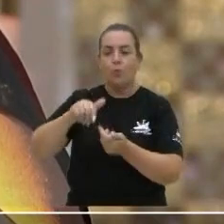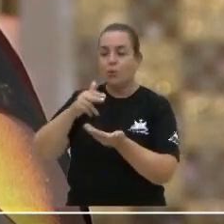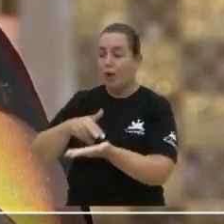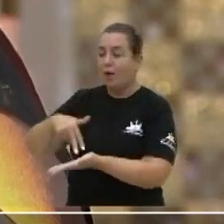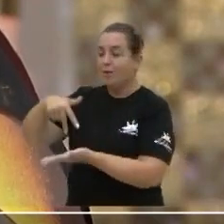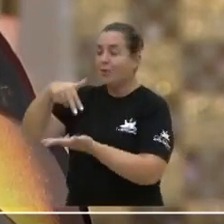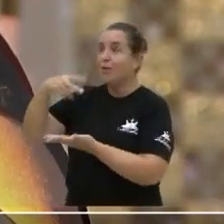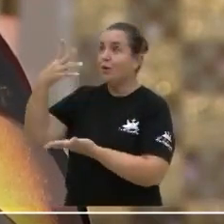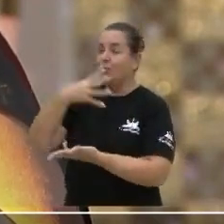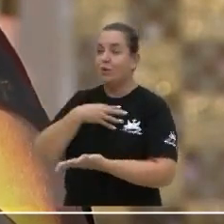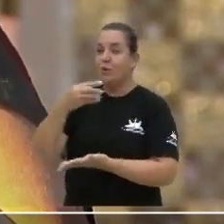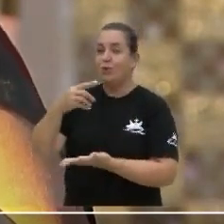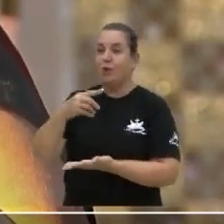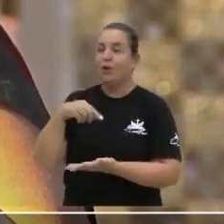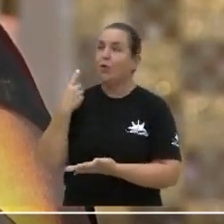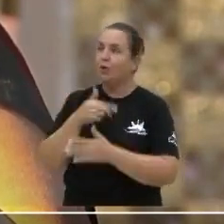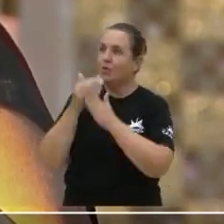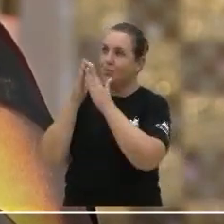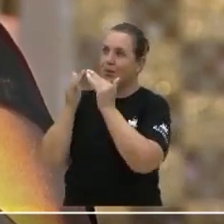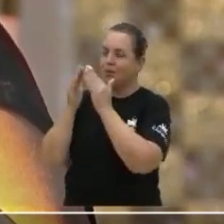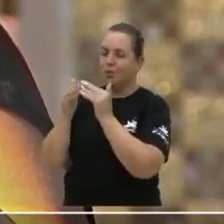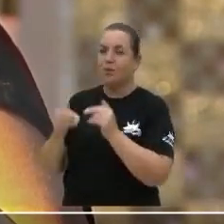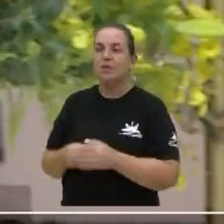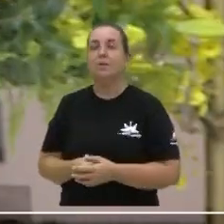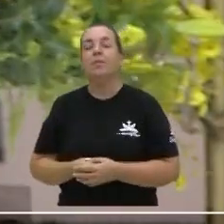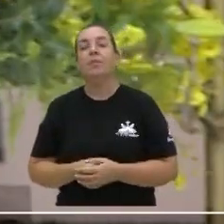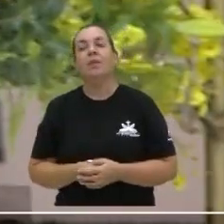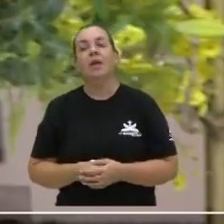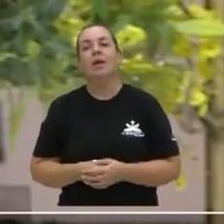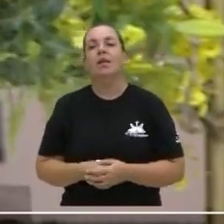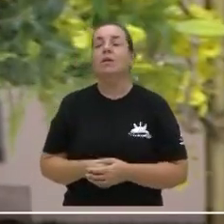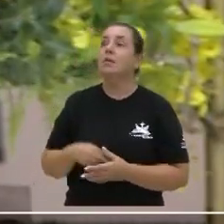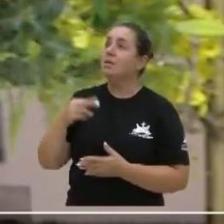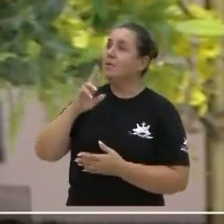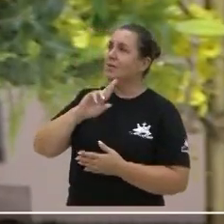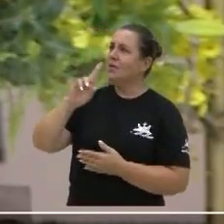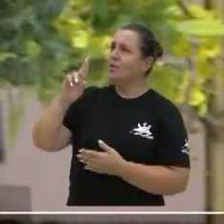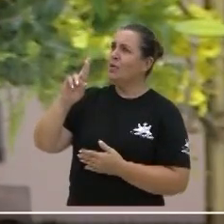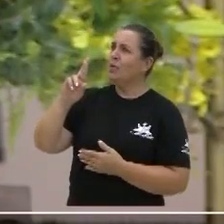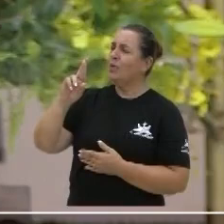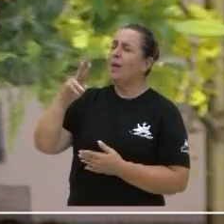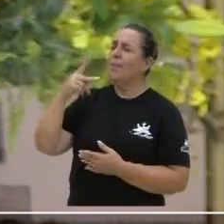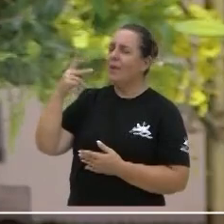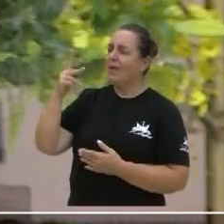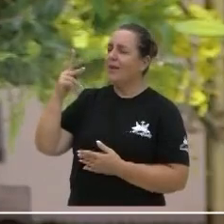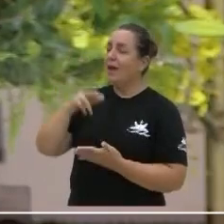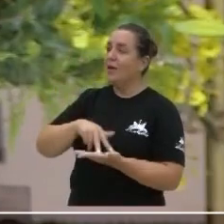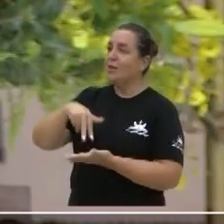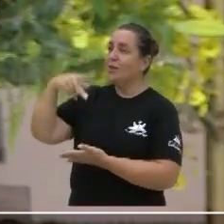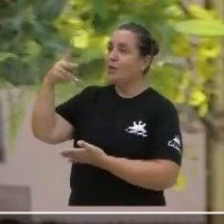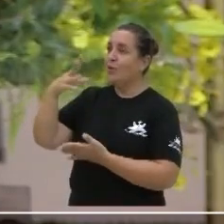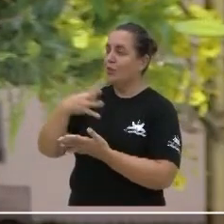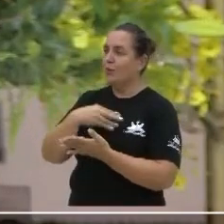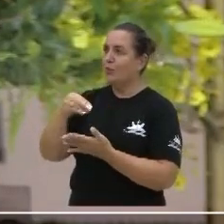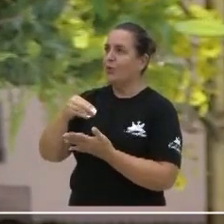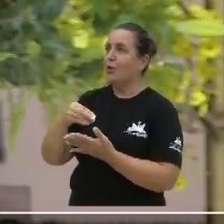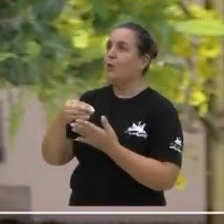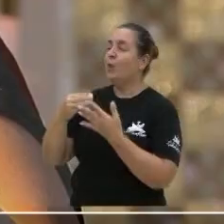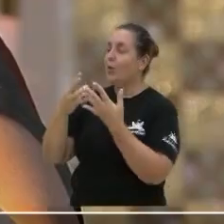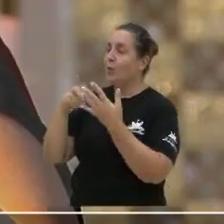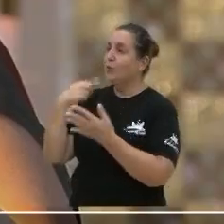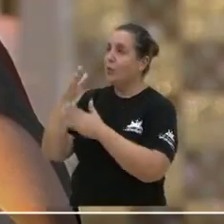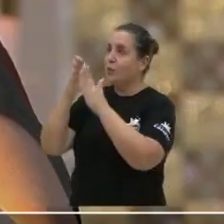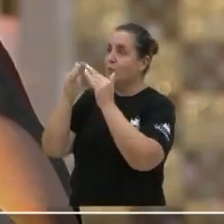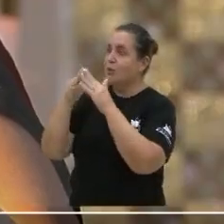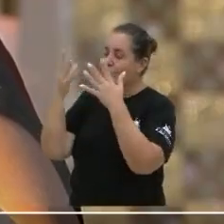do vosso Filho, nós vos pedimos. Pela ressurreição de vosso Filho, ouvi-nos,